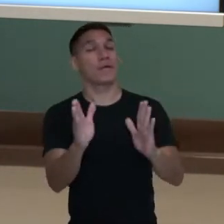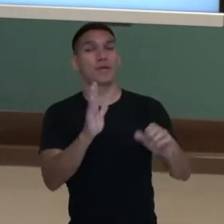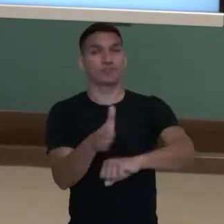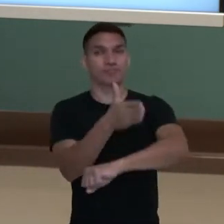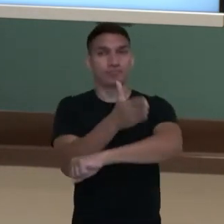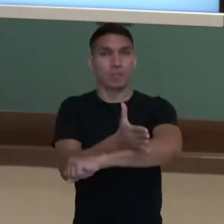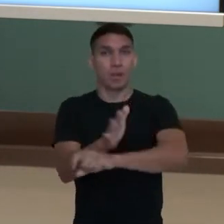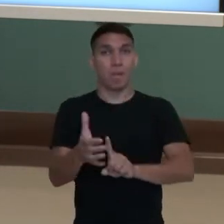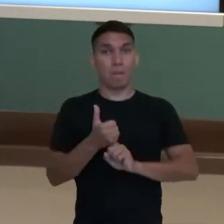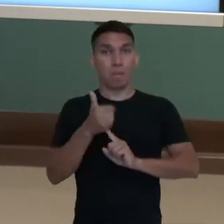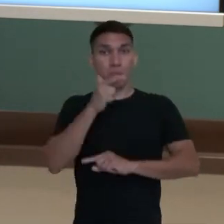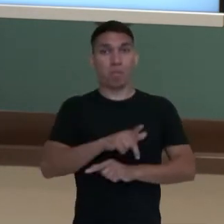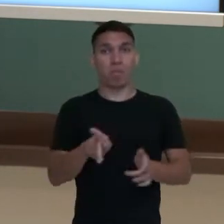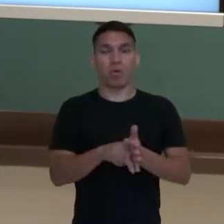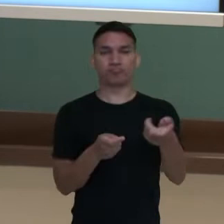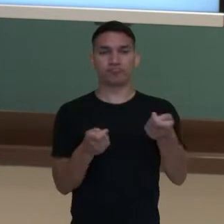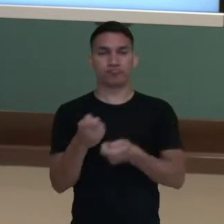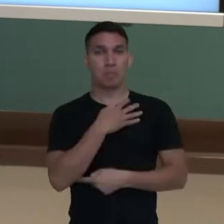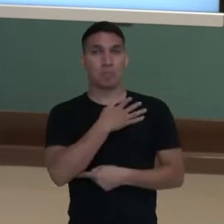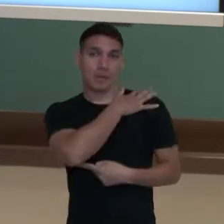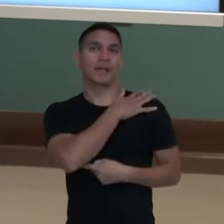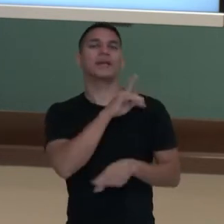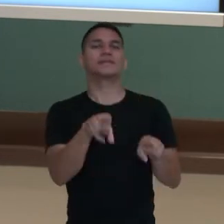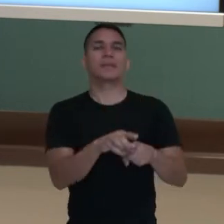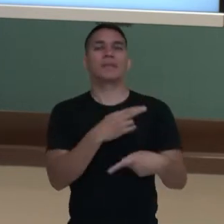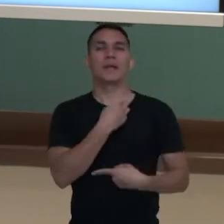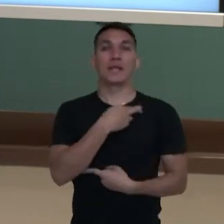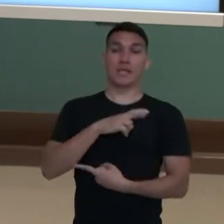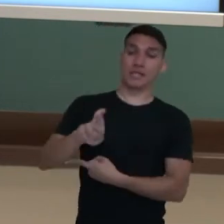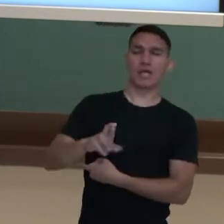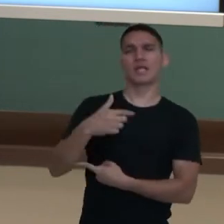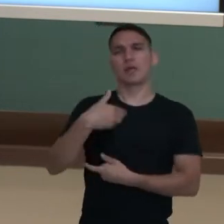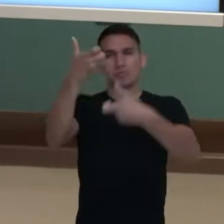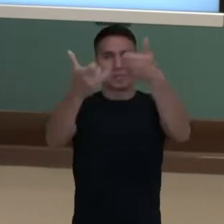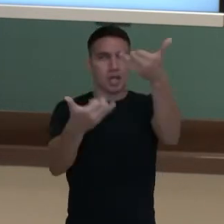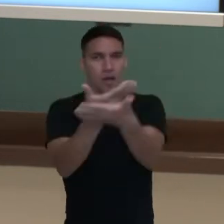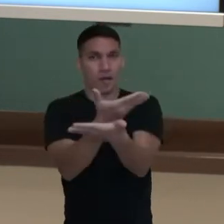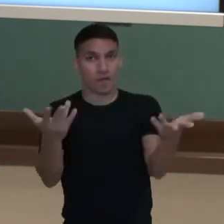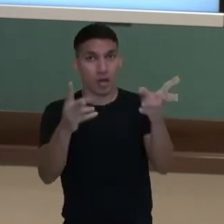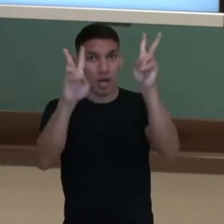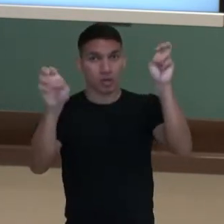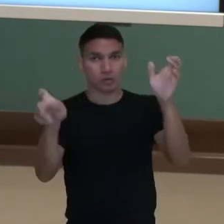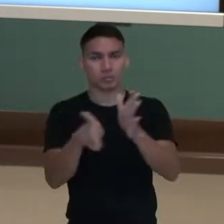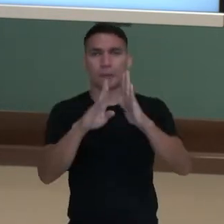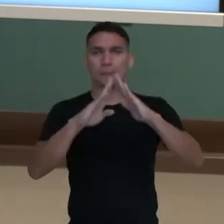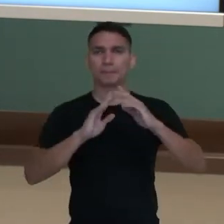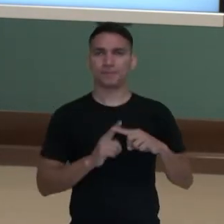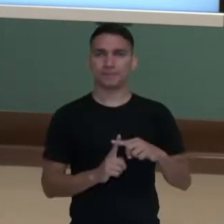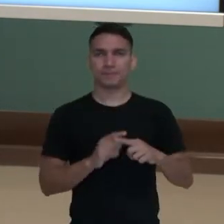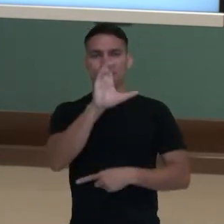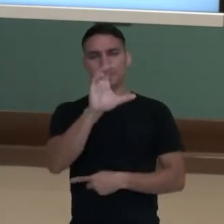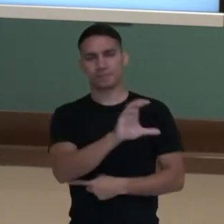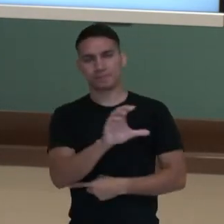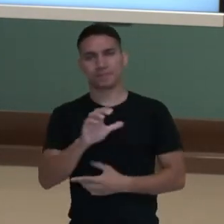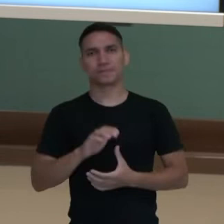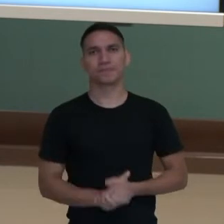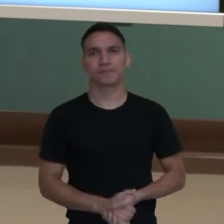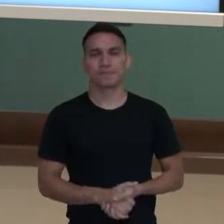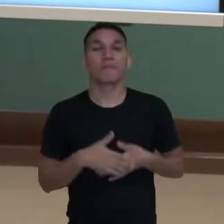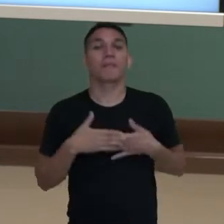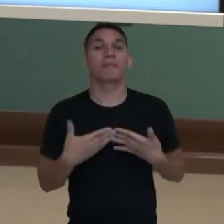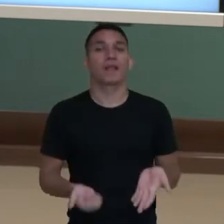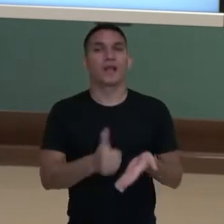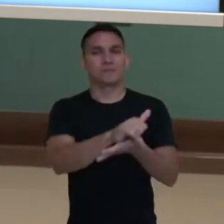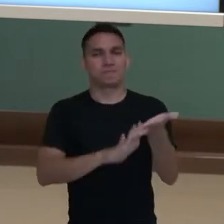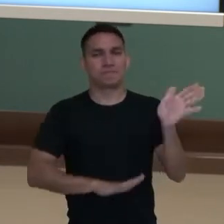poder político, militar, religioso que eu estava comentando com vocês da Igreja Católica. Bom, vamos